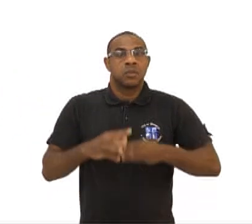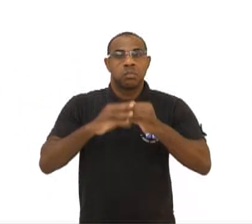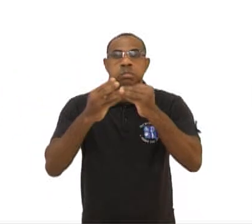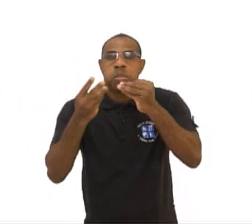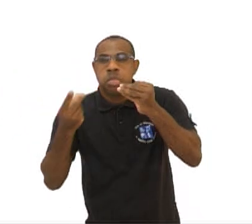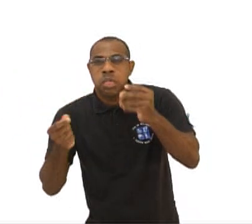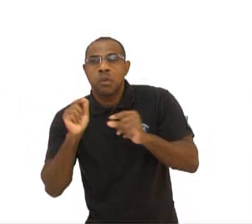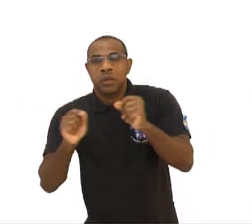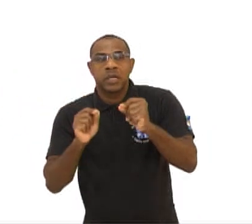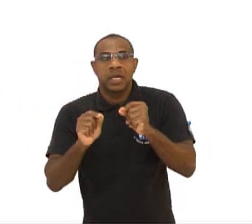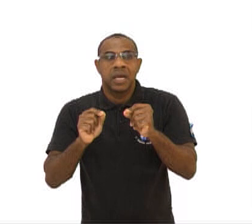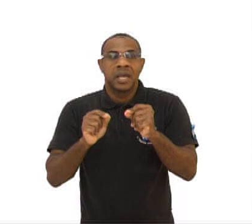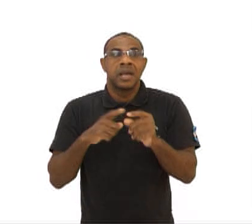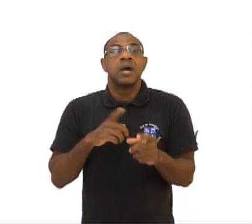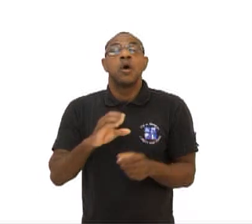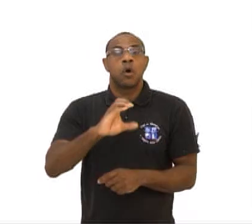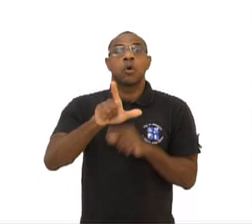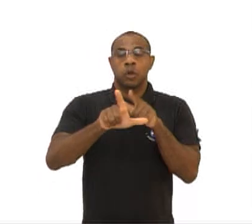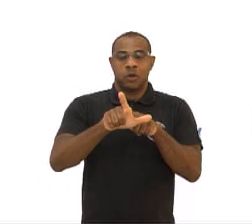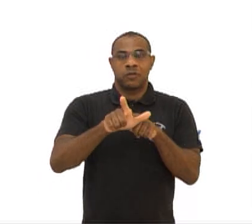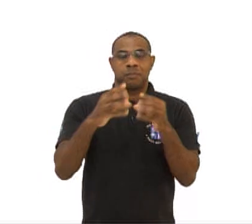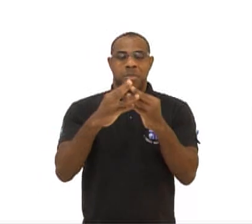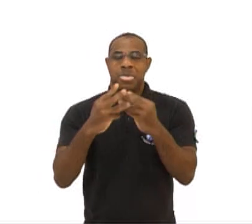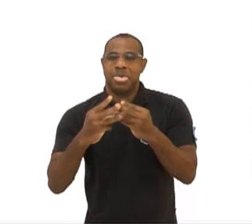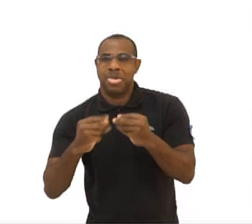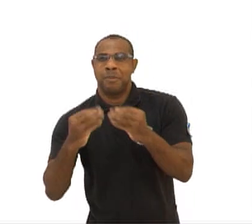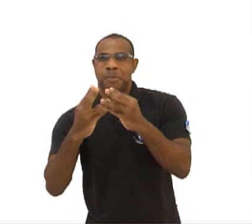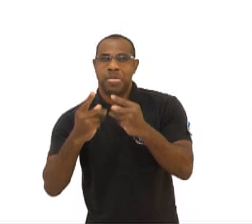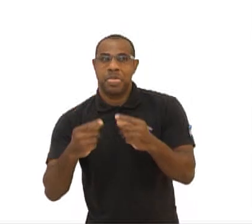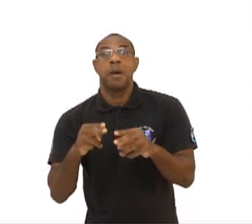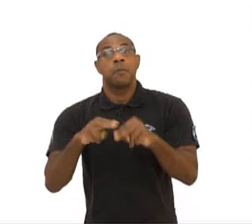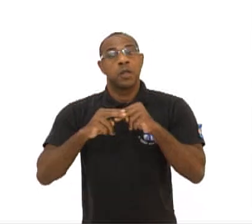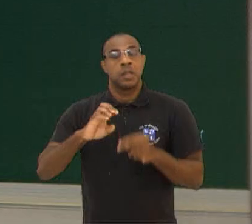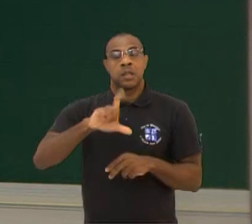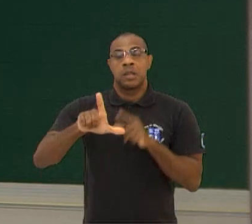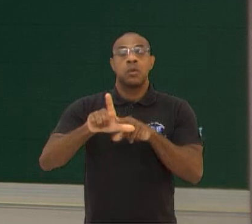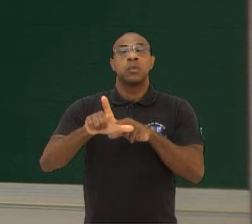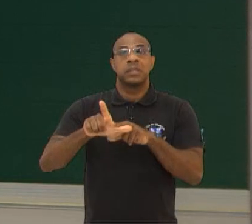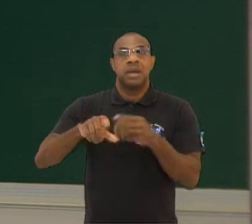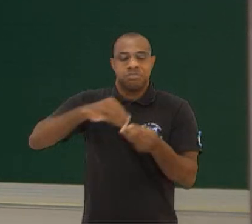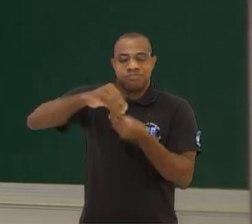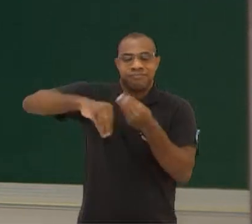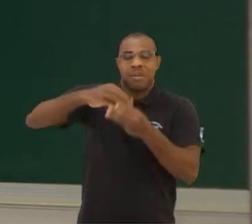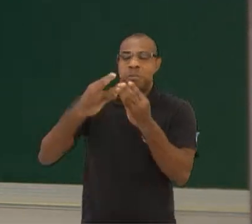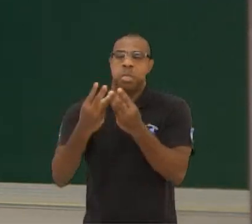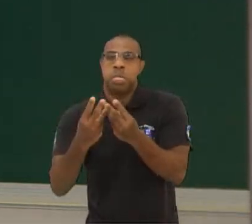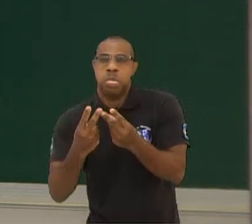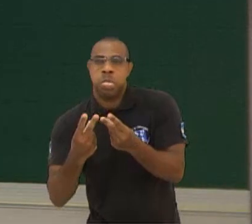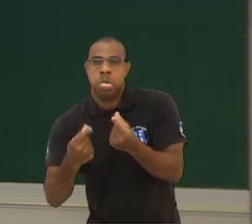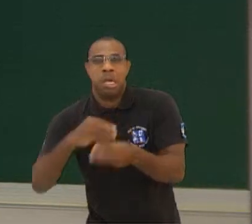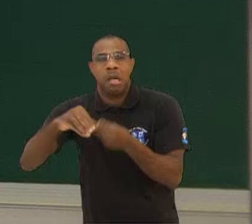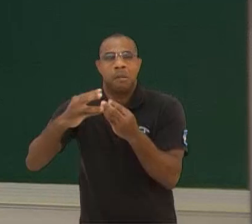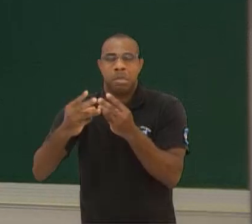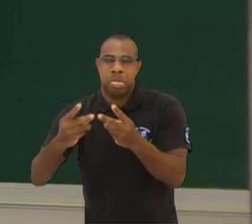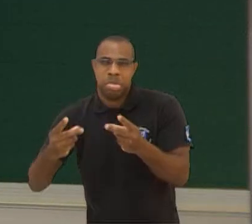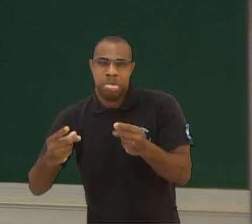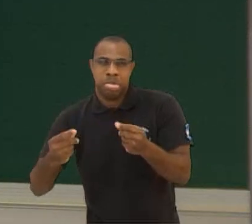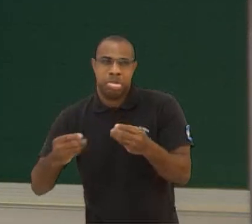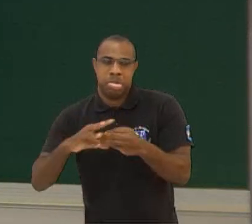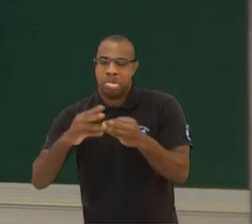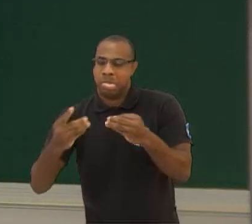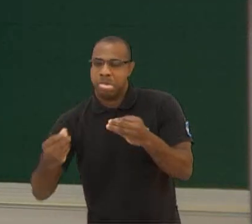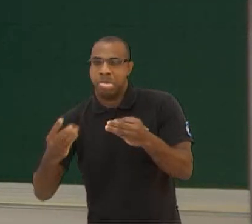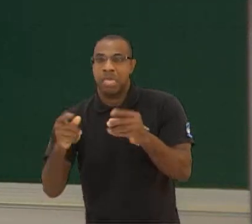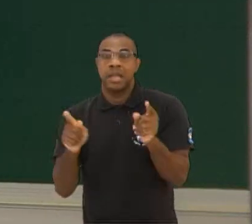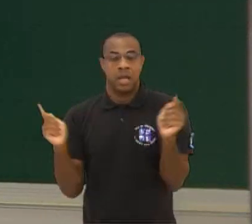sódio foi provocada pelo cloro. Por isso, chamamos o cloro de agente oxidante ou simplesmente oxidante, ou seja,